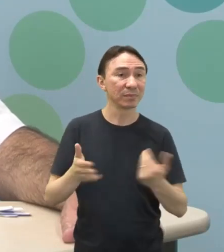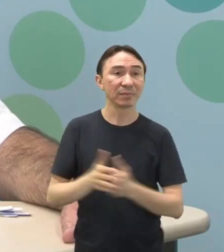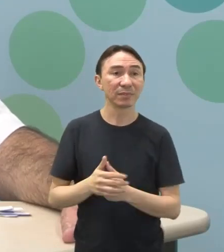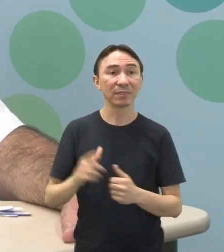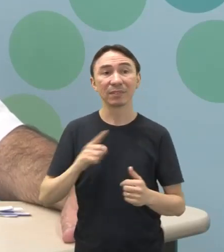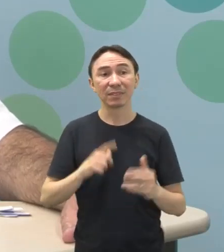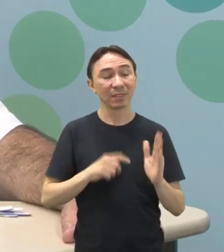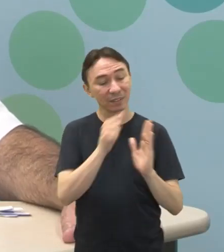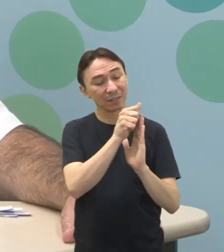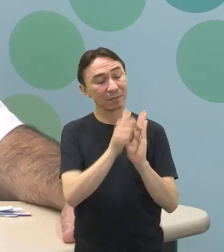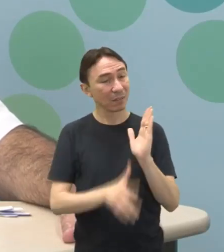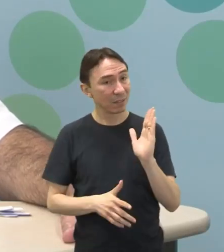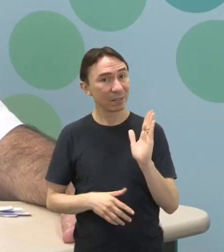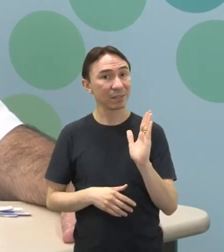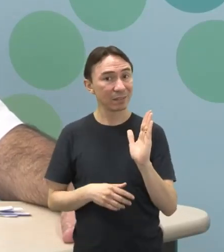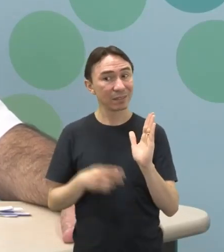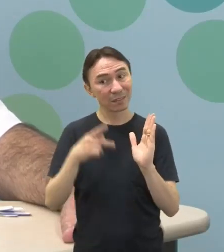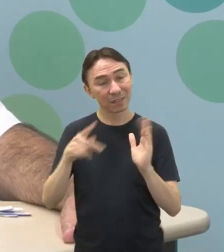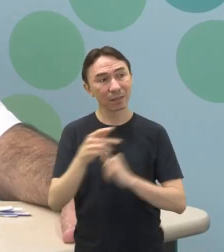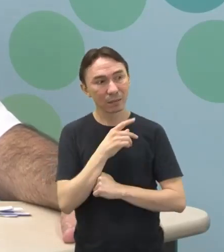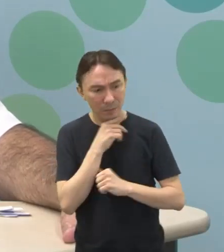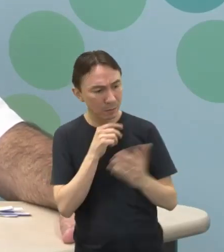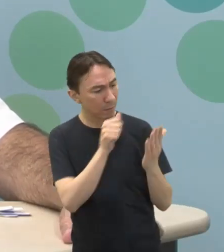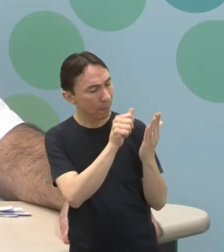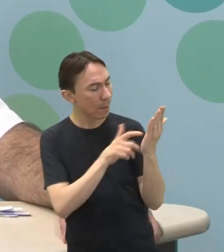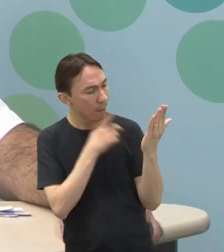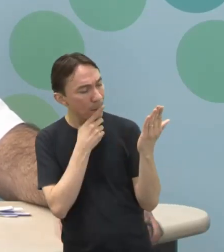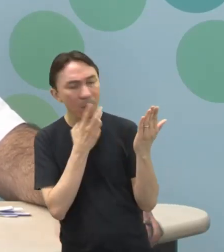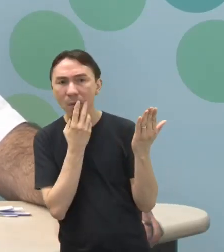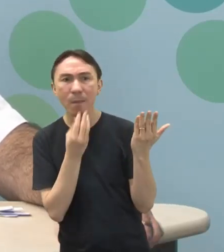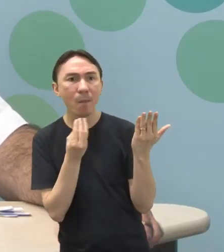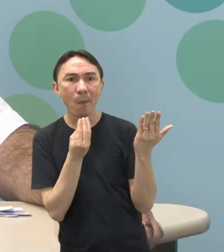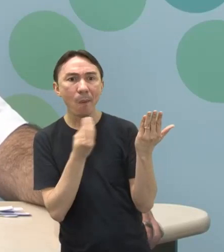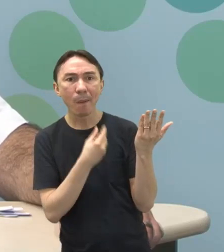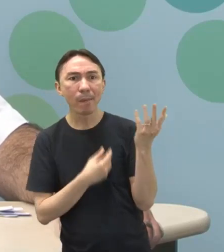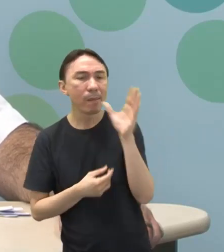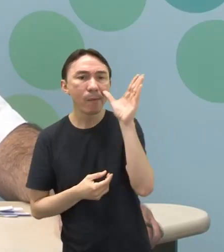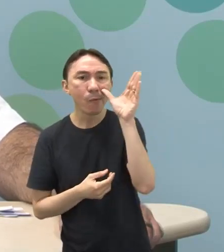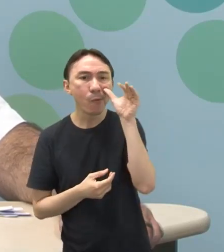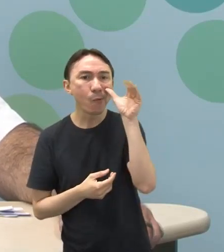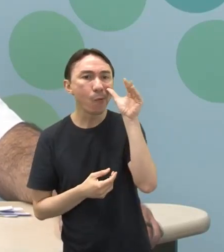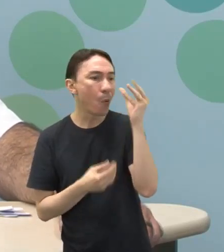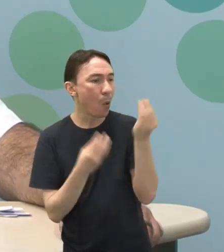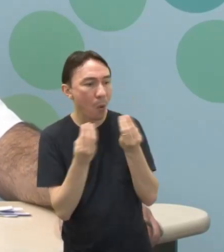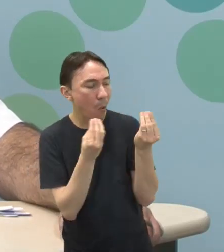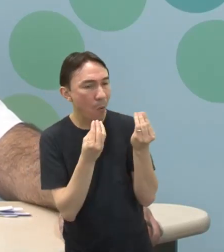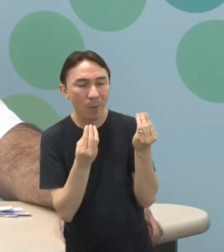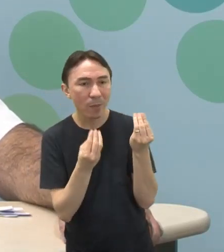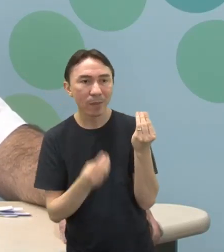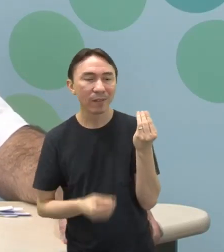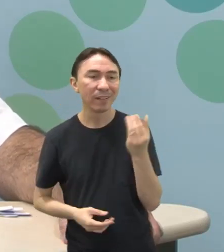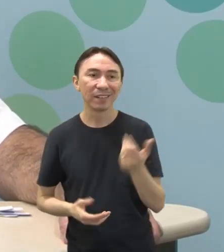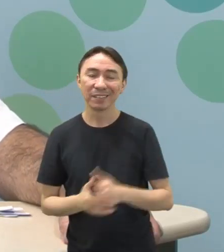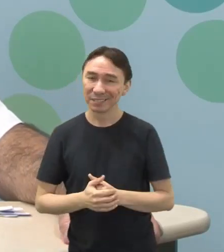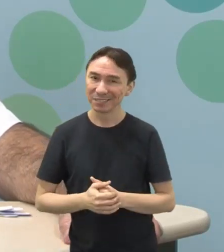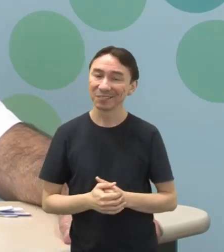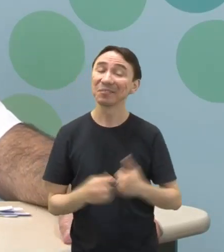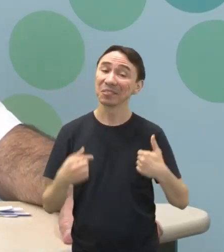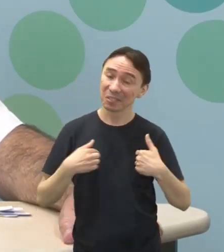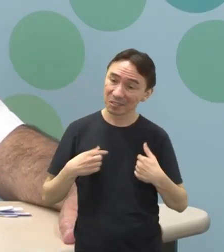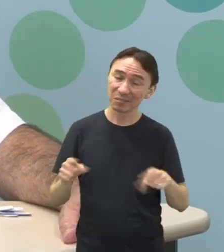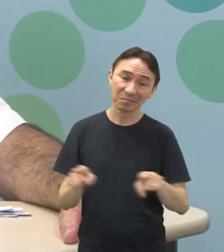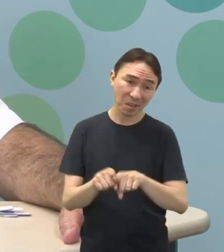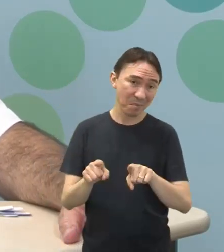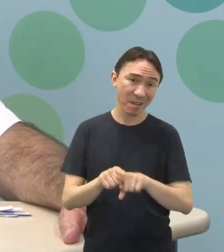atividades que irão provocar a curiosidade dos Estudantes Olha aí a curiosidade dos meninos né Eu sou um adulto muito